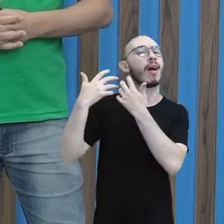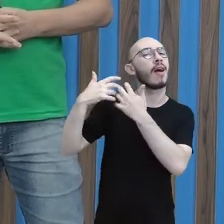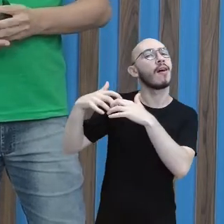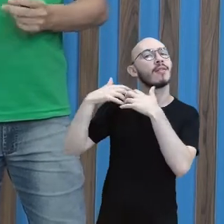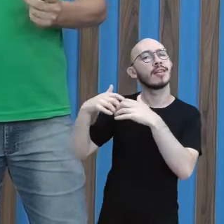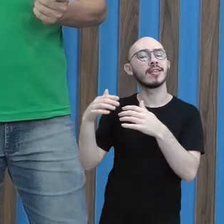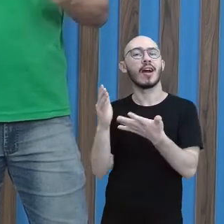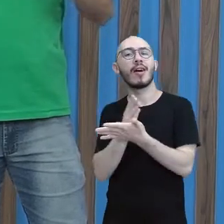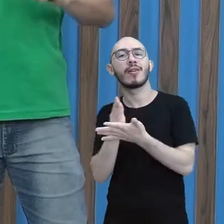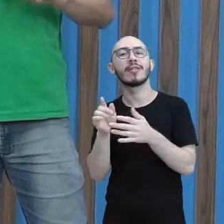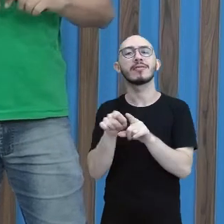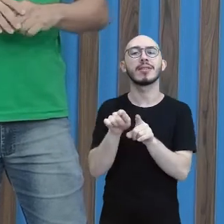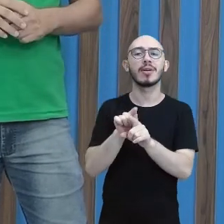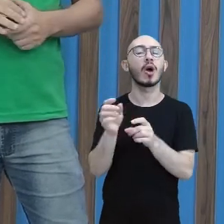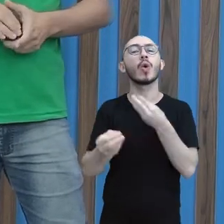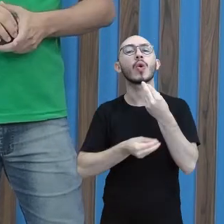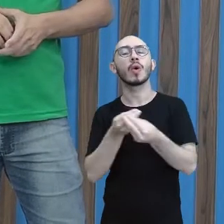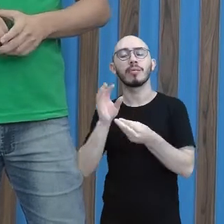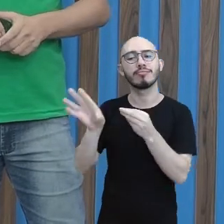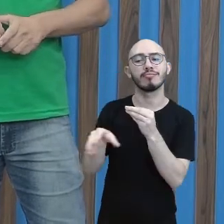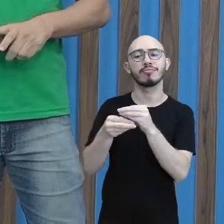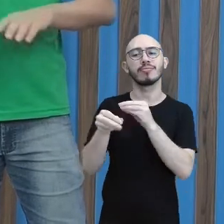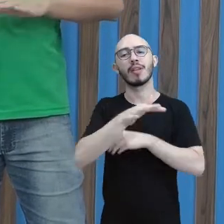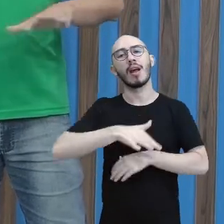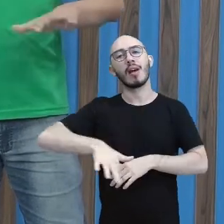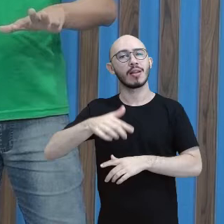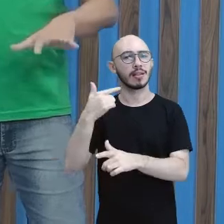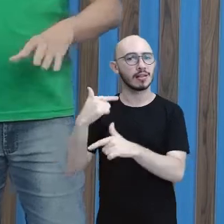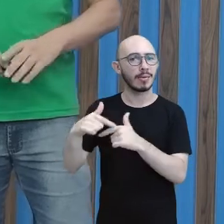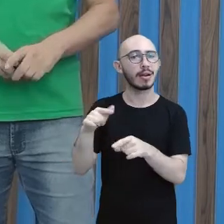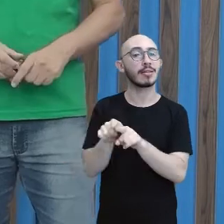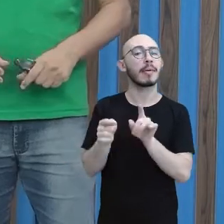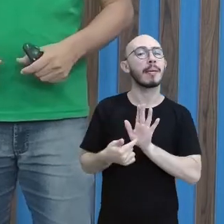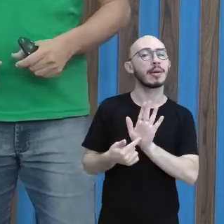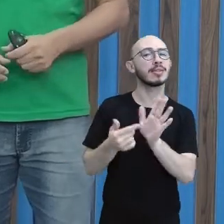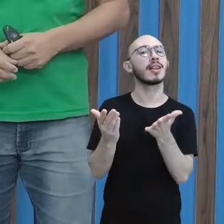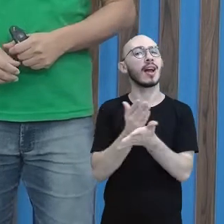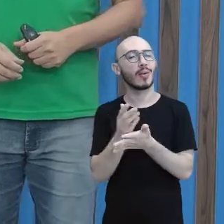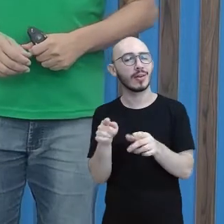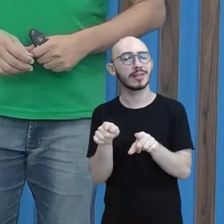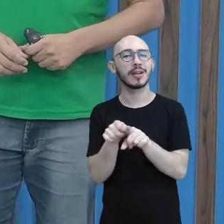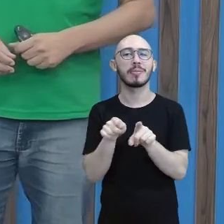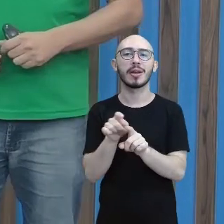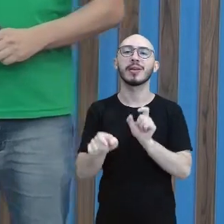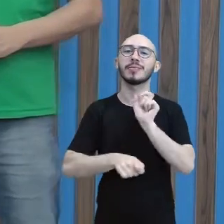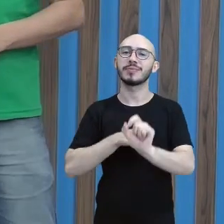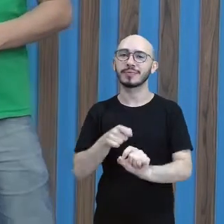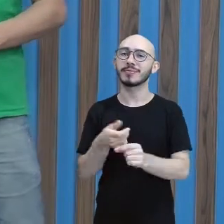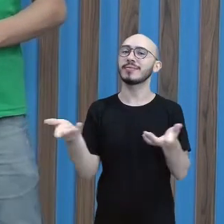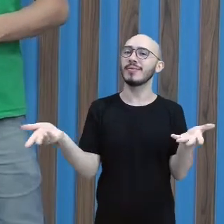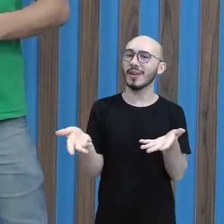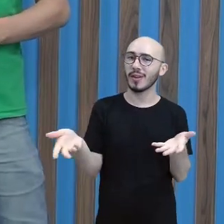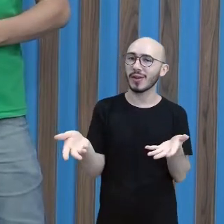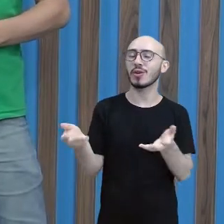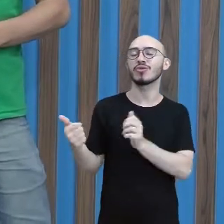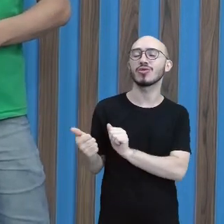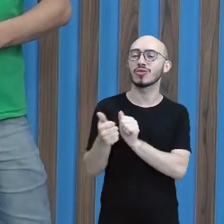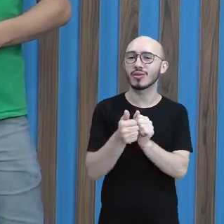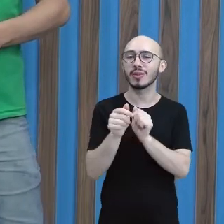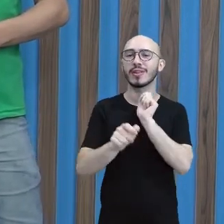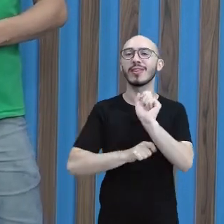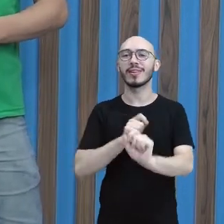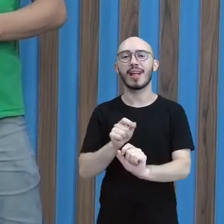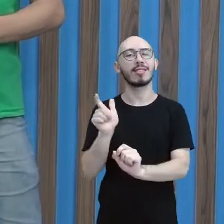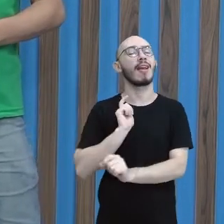sobre o que incide sobre o mundo do trabalho. Mas antes vamos fazer algumas apresentações aqui, né? Então, estou aqui hoje bem acompanhado, né?